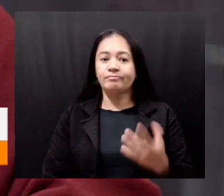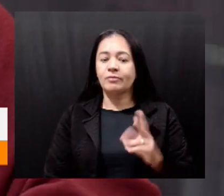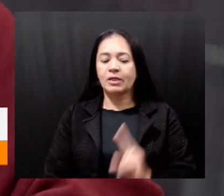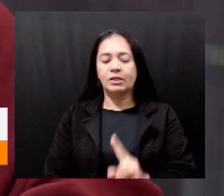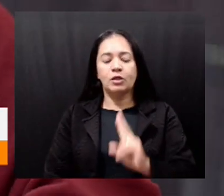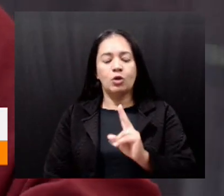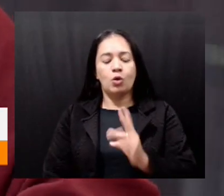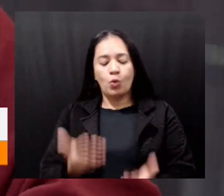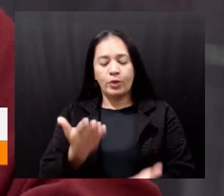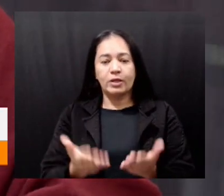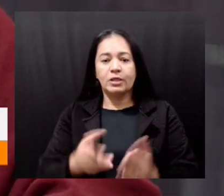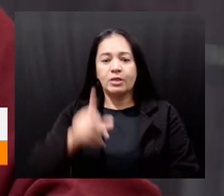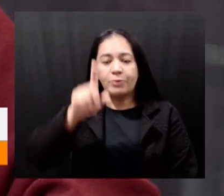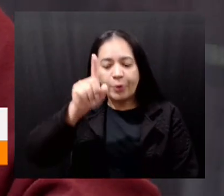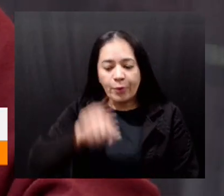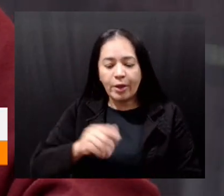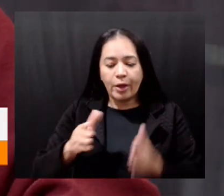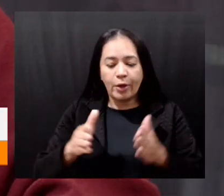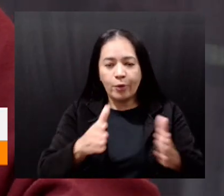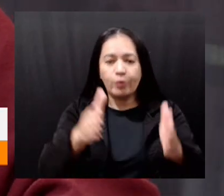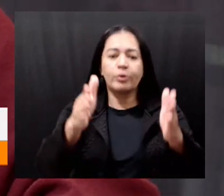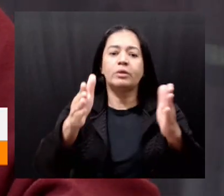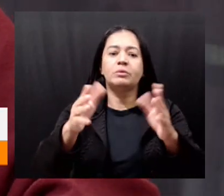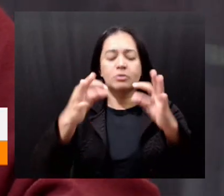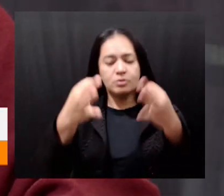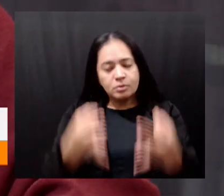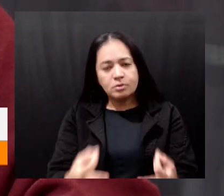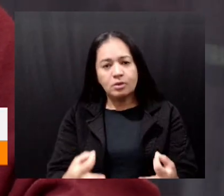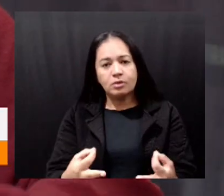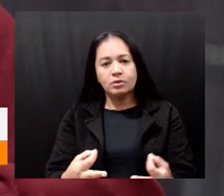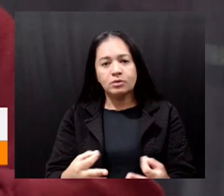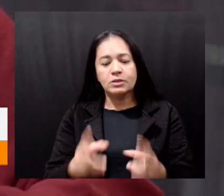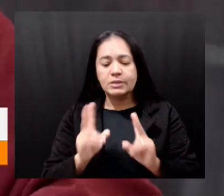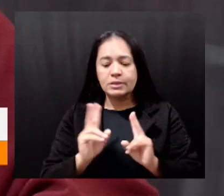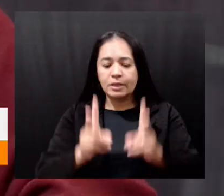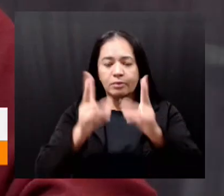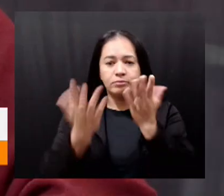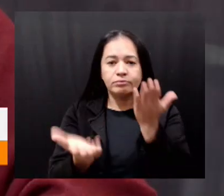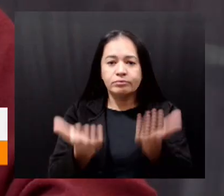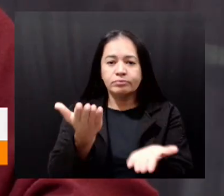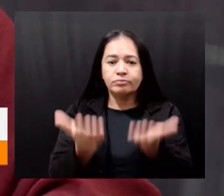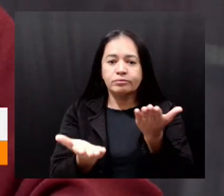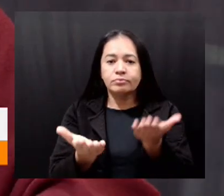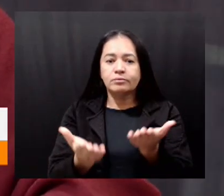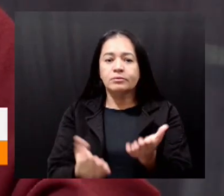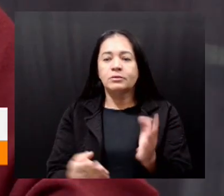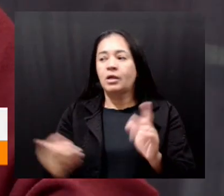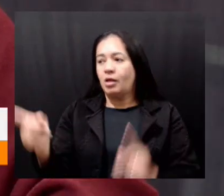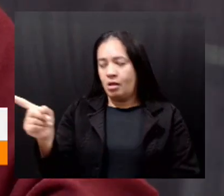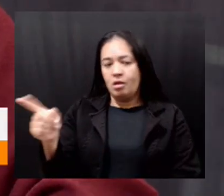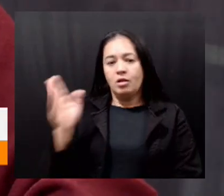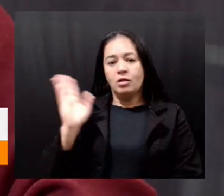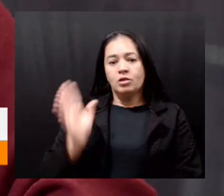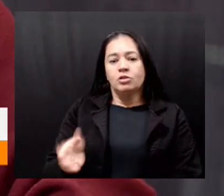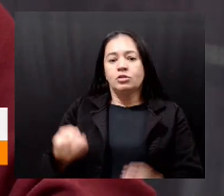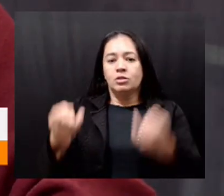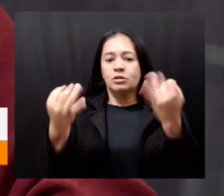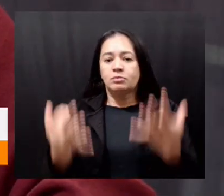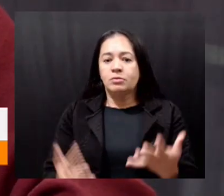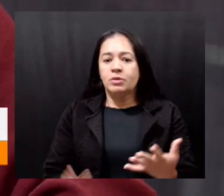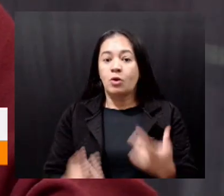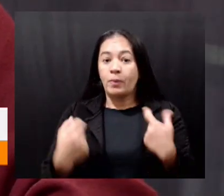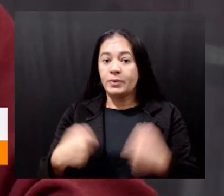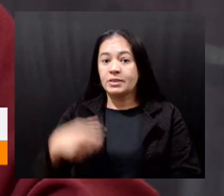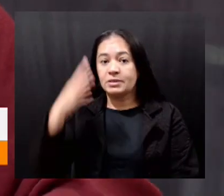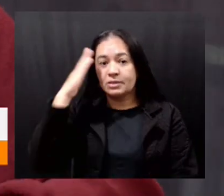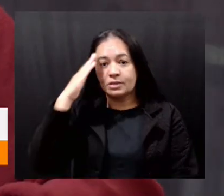né? Nem o 8, nem o 80, é sempre o equilíbrio, né? Como a Karina também já disse, né? Saber o que está acontecendo no mundo é